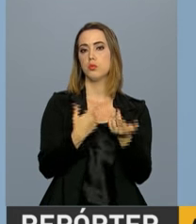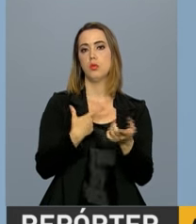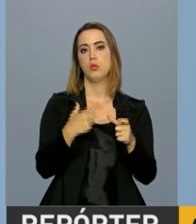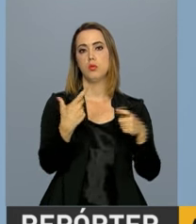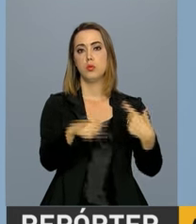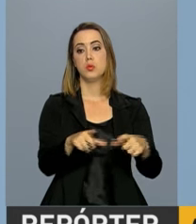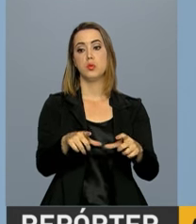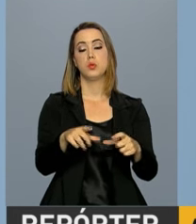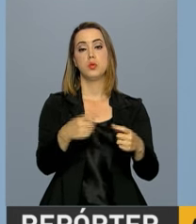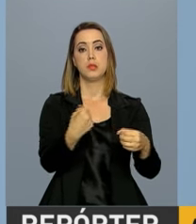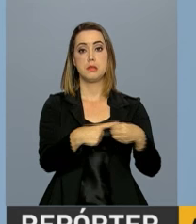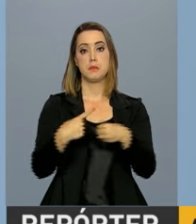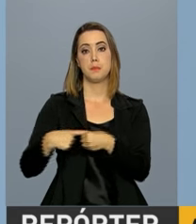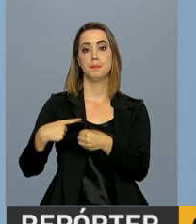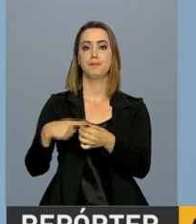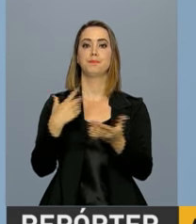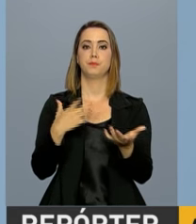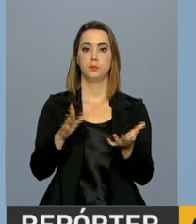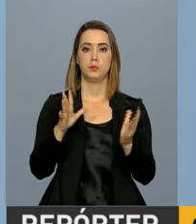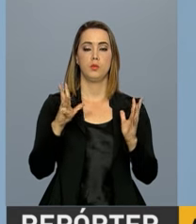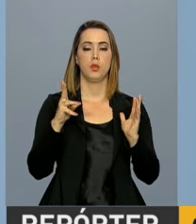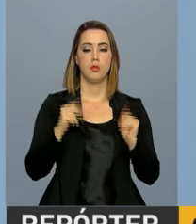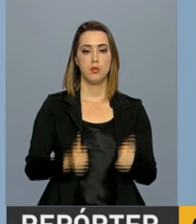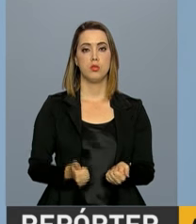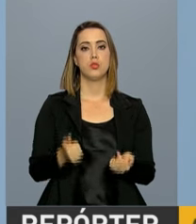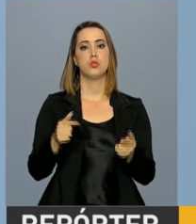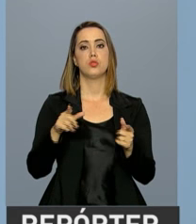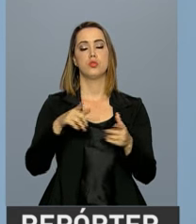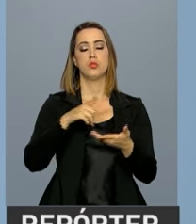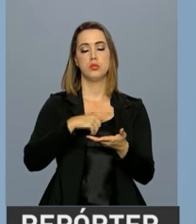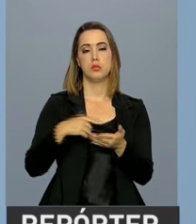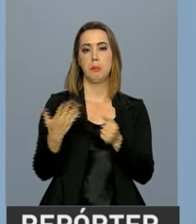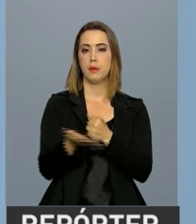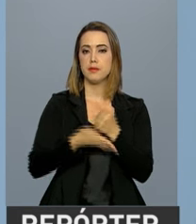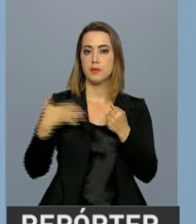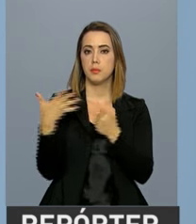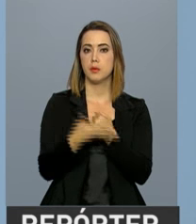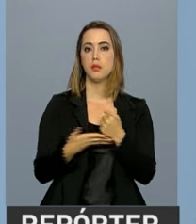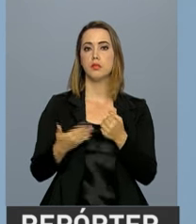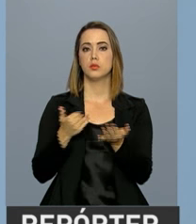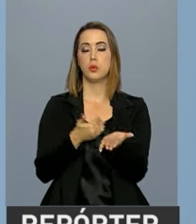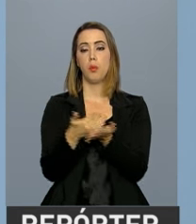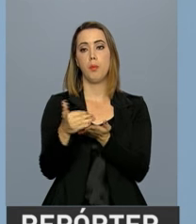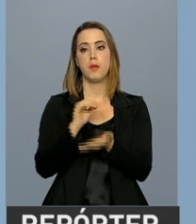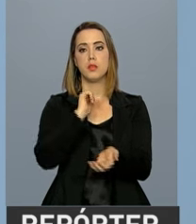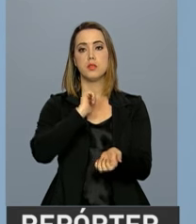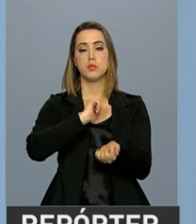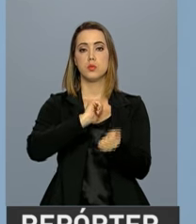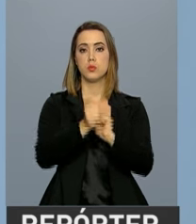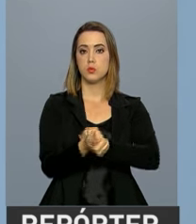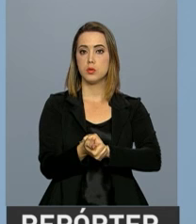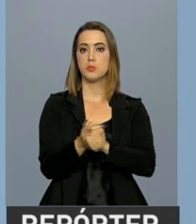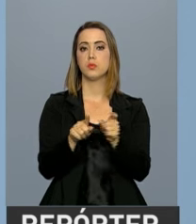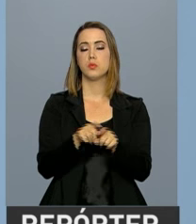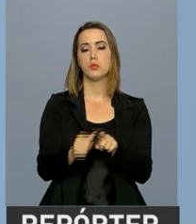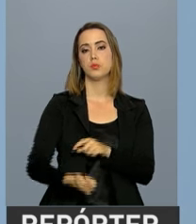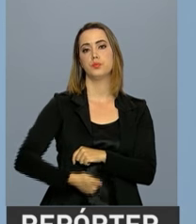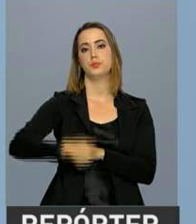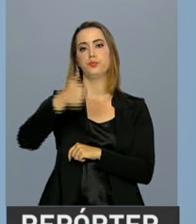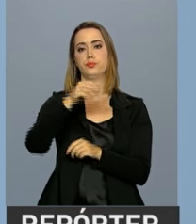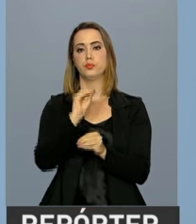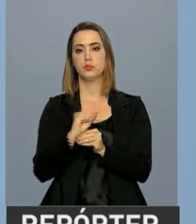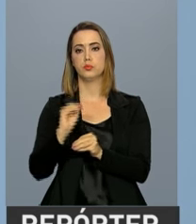pequenos municípios de saneamento básico, centros de iniciação ao esporte, são obras que vão também gerar melhor atendimento ao